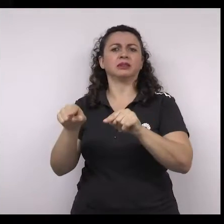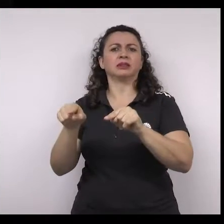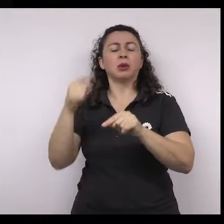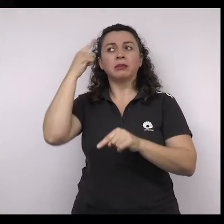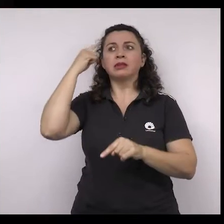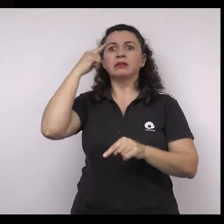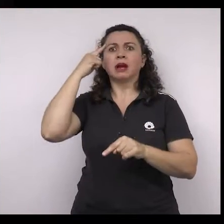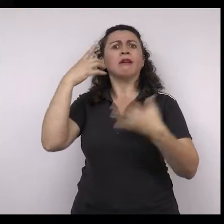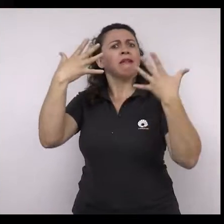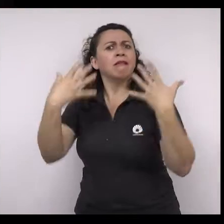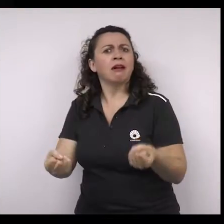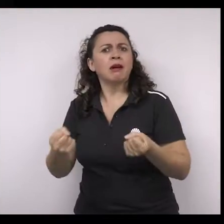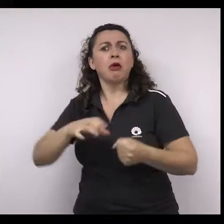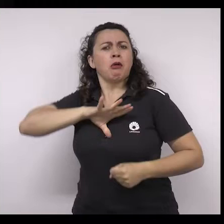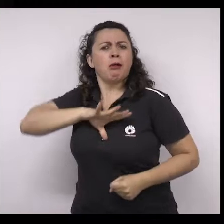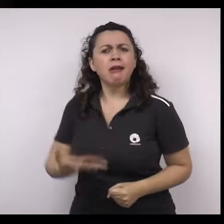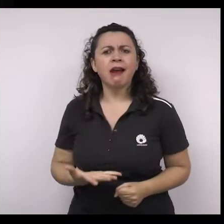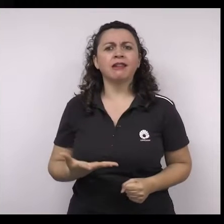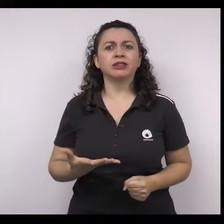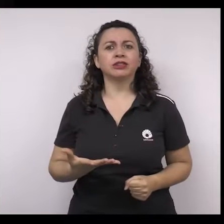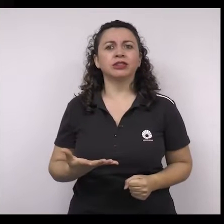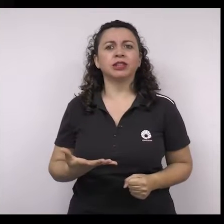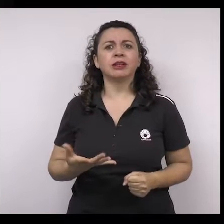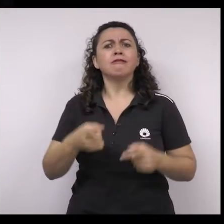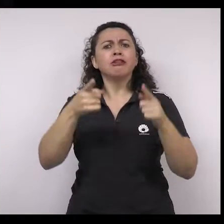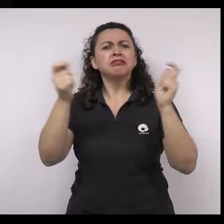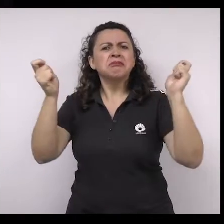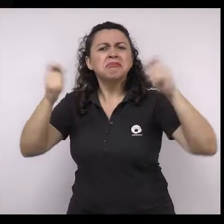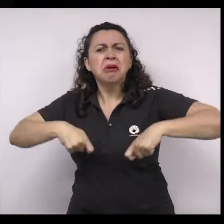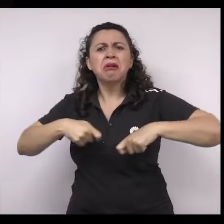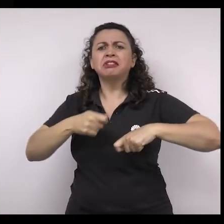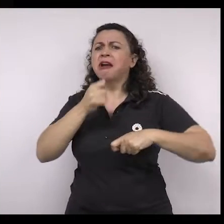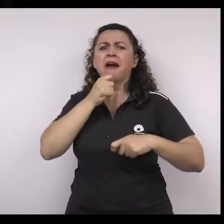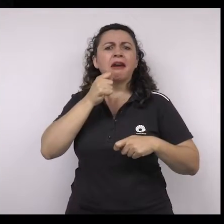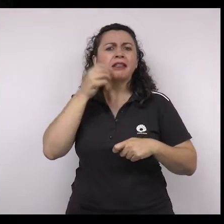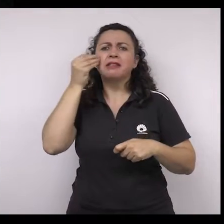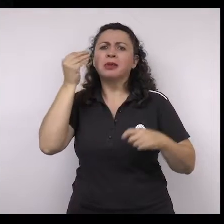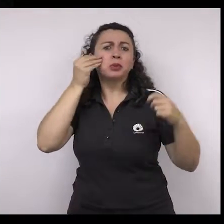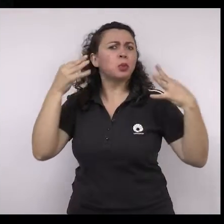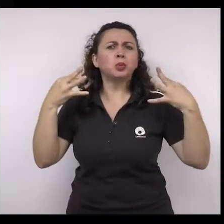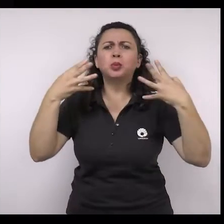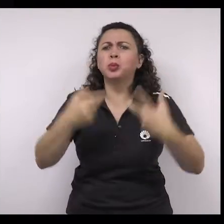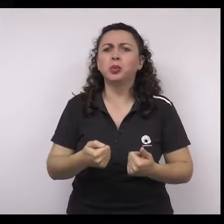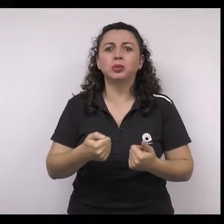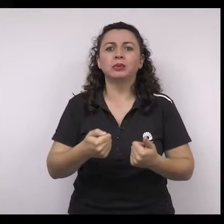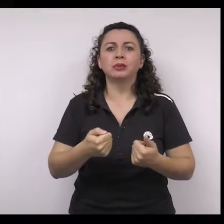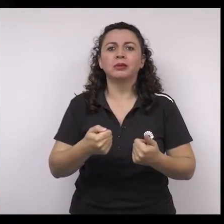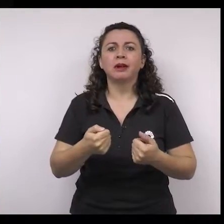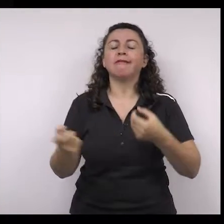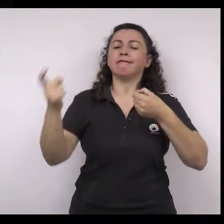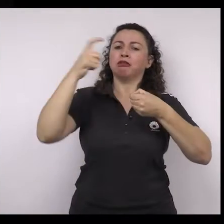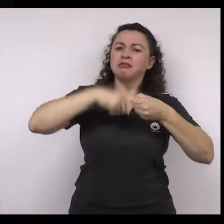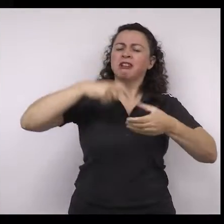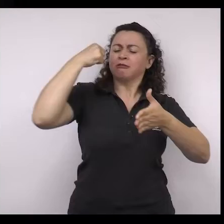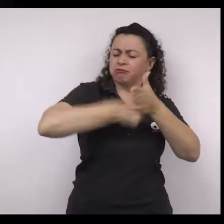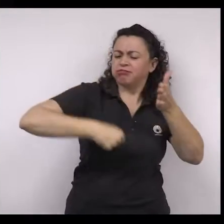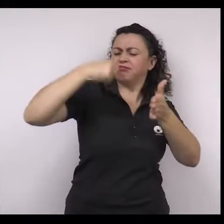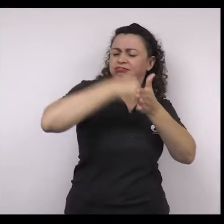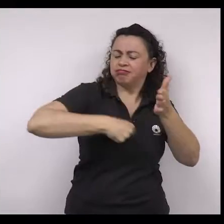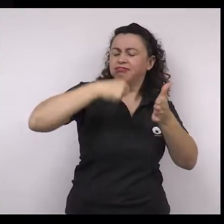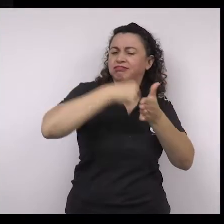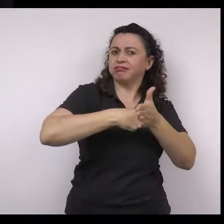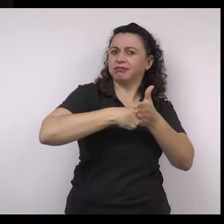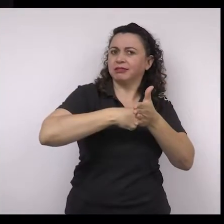pensava, Vladimir, coragem, você ainda não tentou tudo. E retomava a